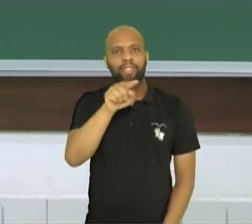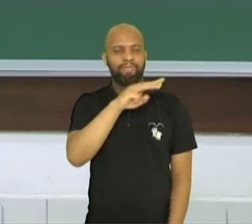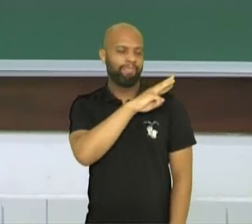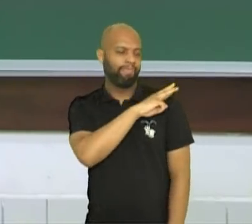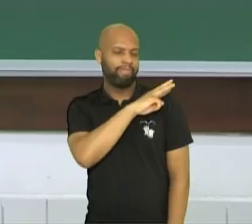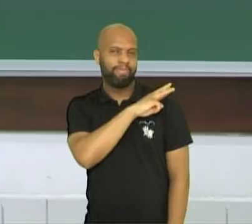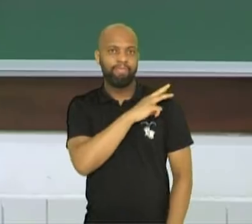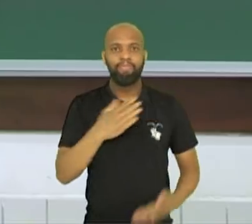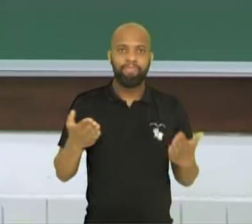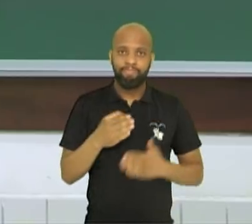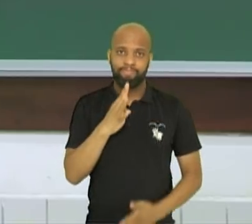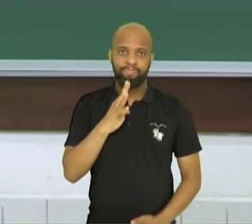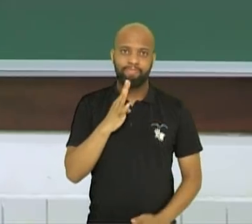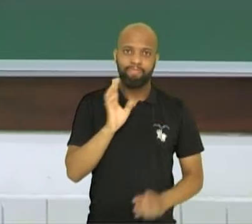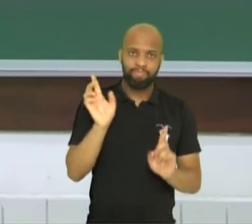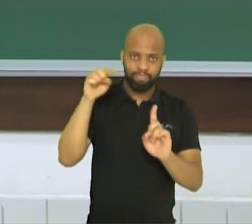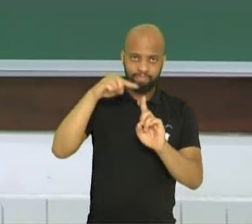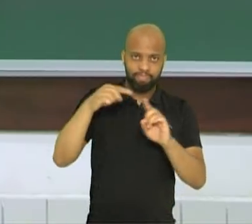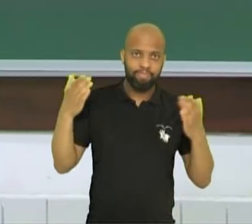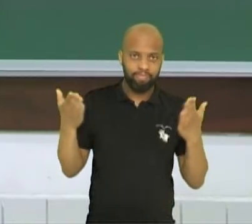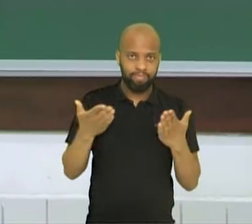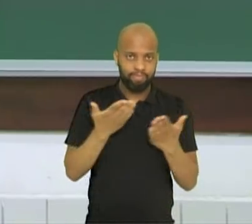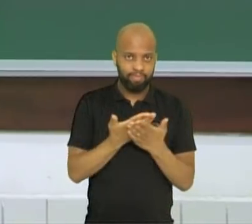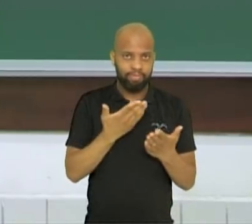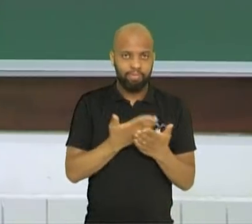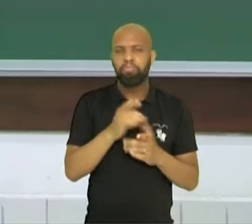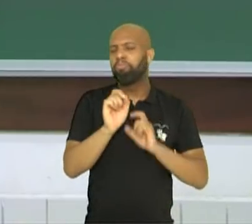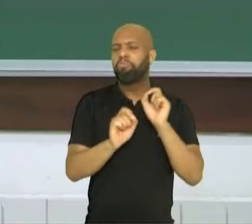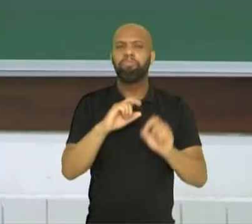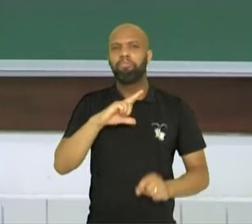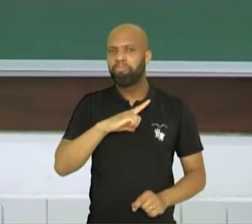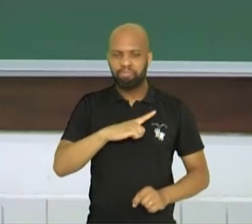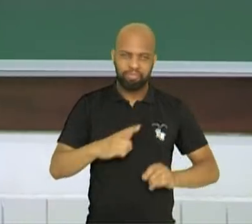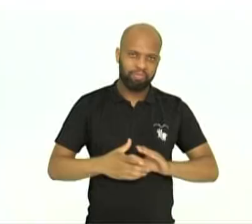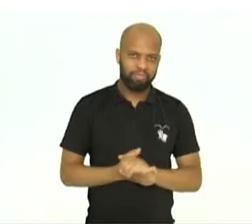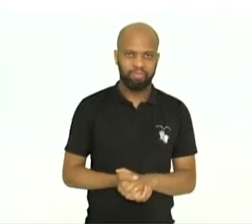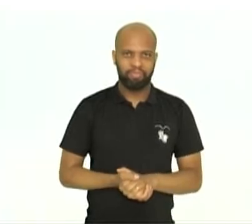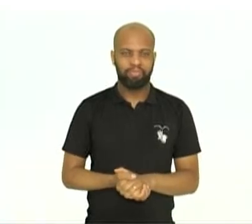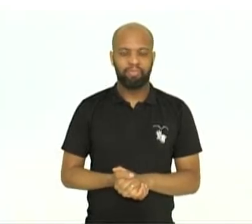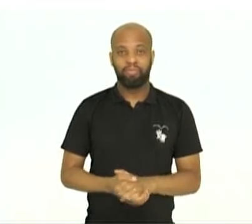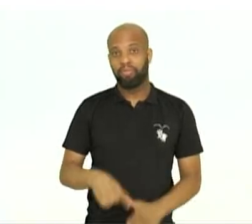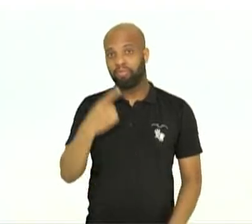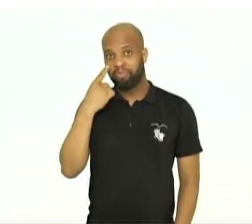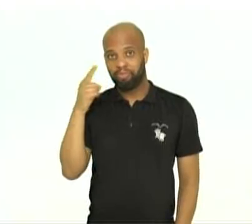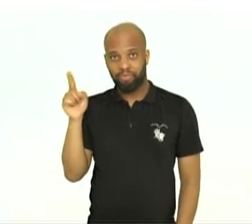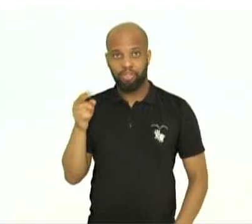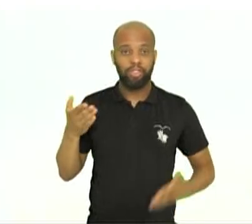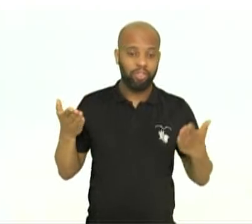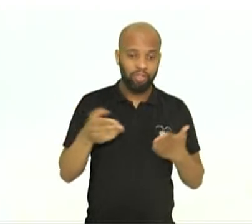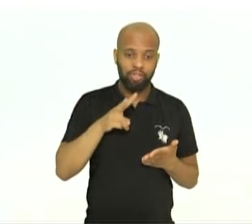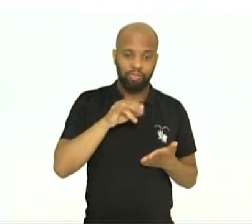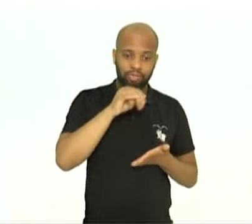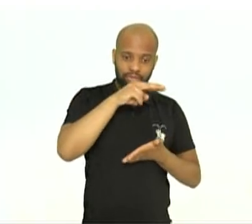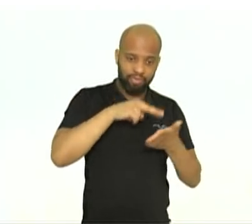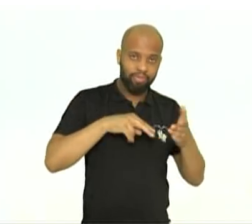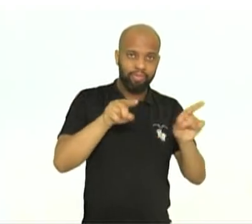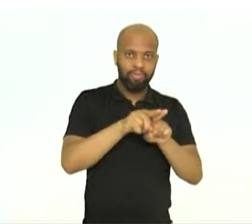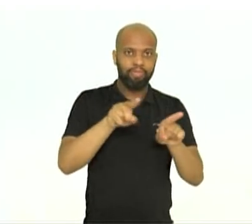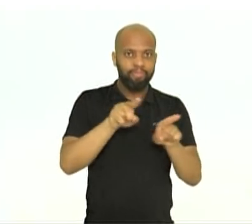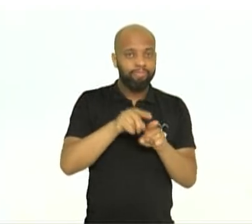série. Vamos conhecer os objetivos da aula de hoje? O que será que nós vamos ver? Olha lá, nós vamos ler e